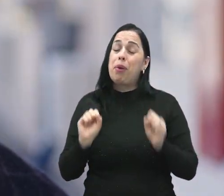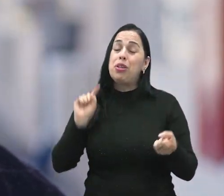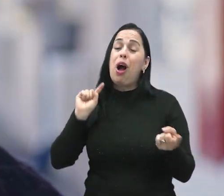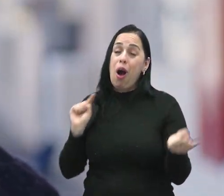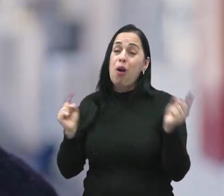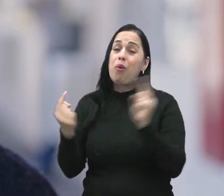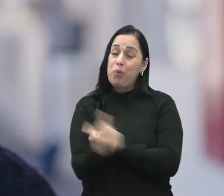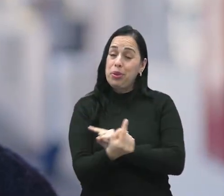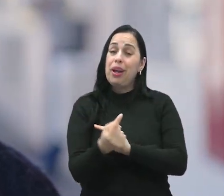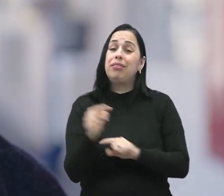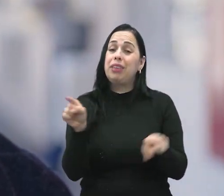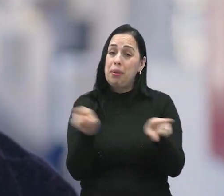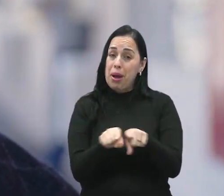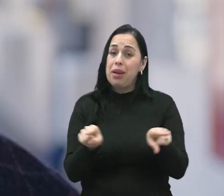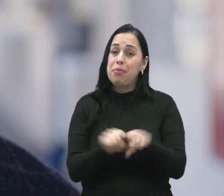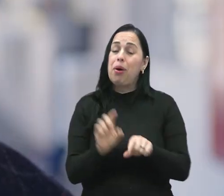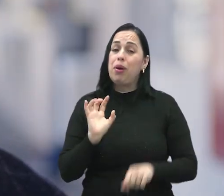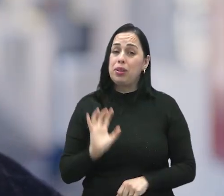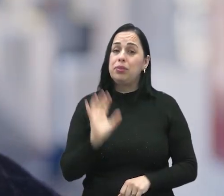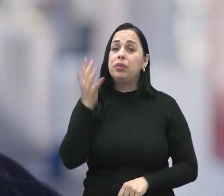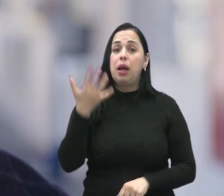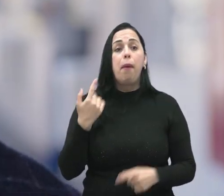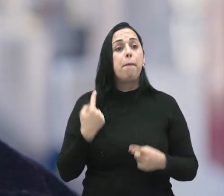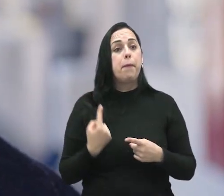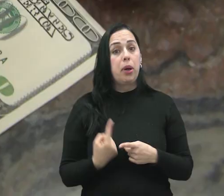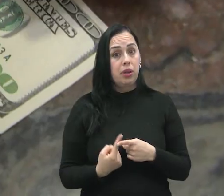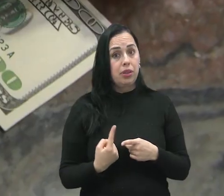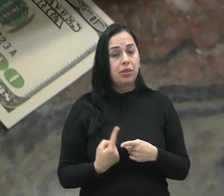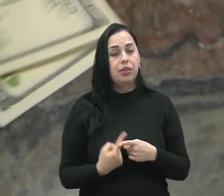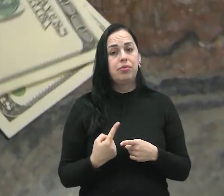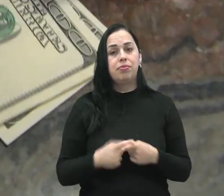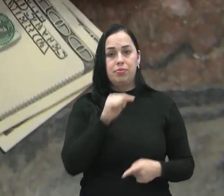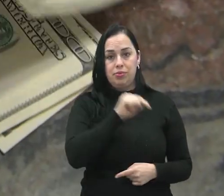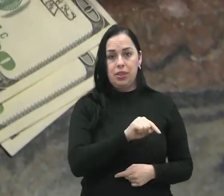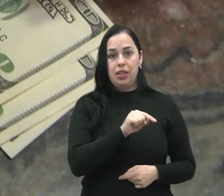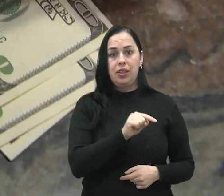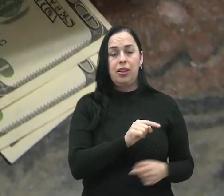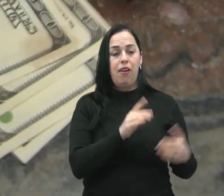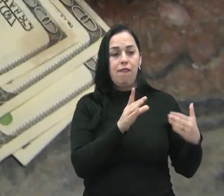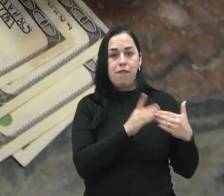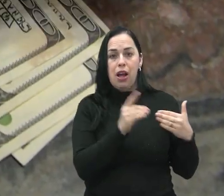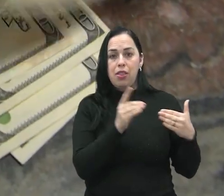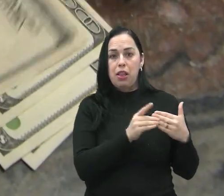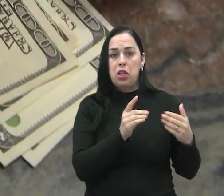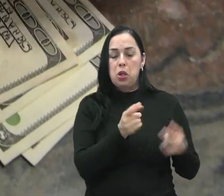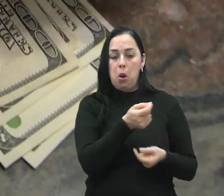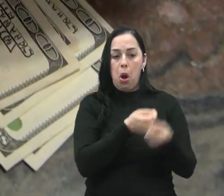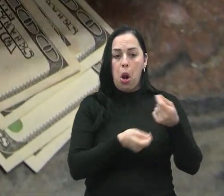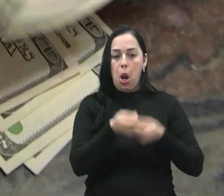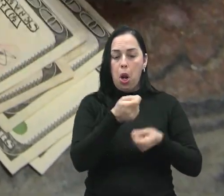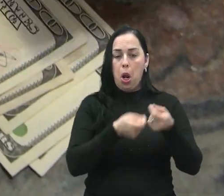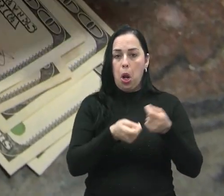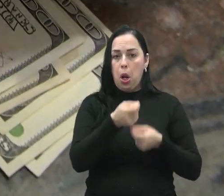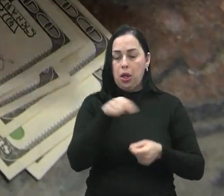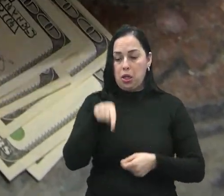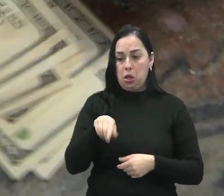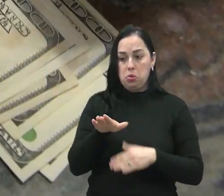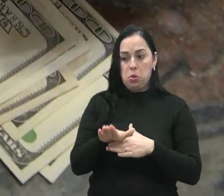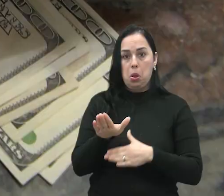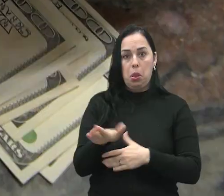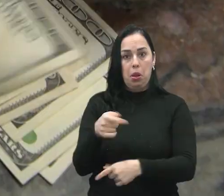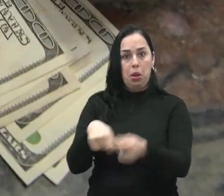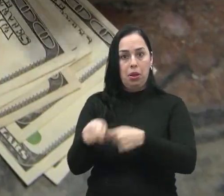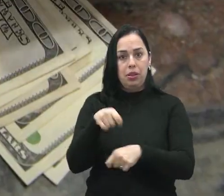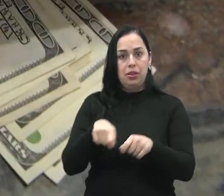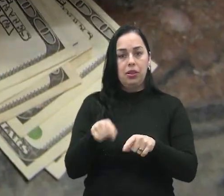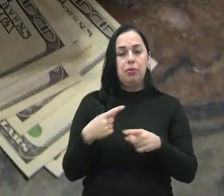ser percebido ao médio prazo. Isso porque o volume de moeda estrangeira que movimenta a economia nacional, com